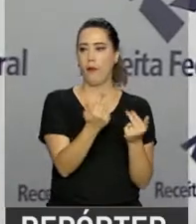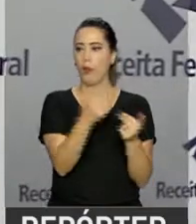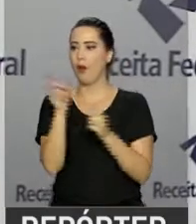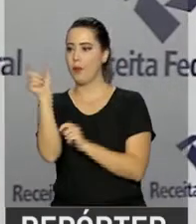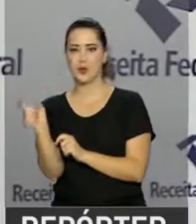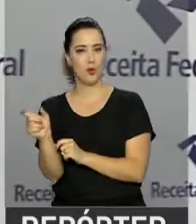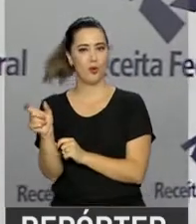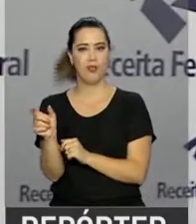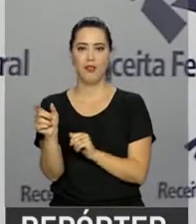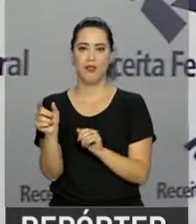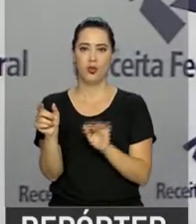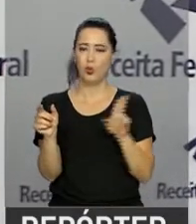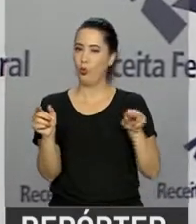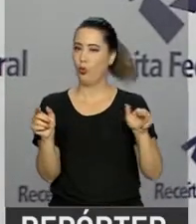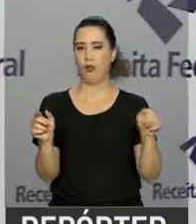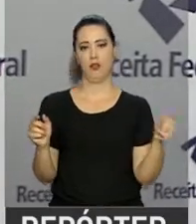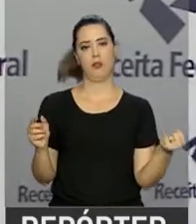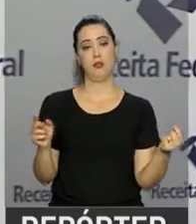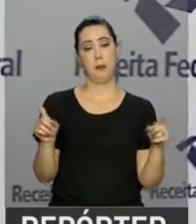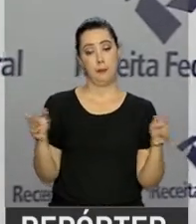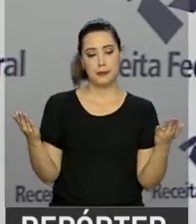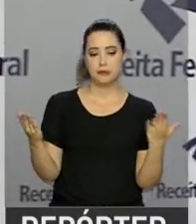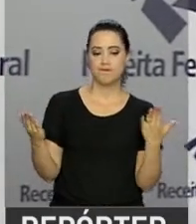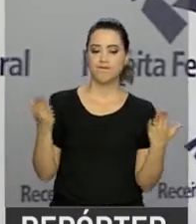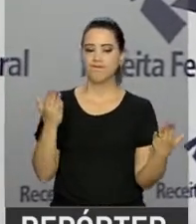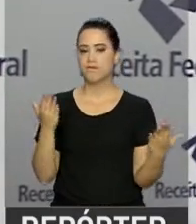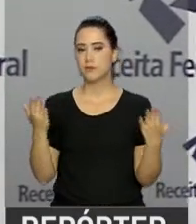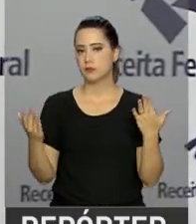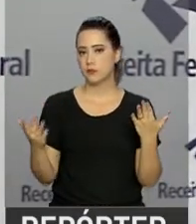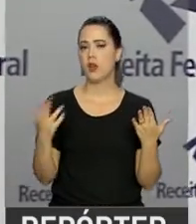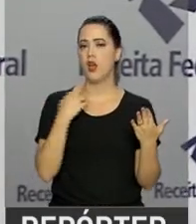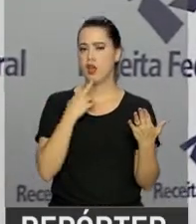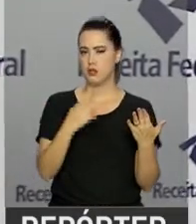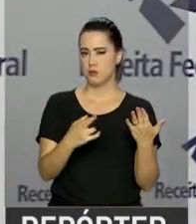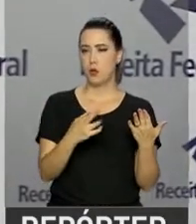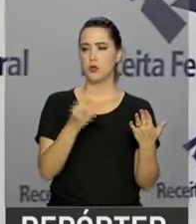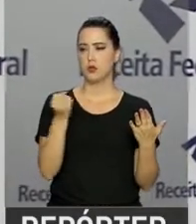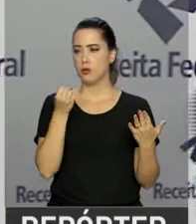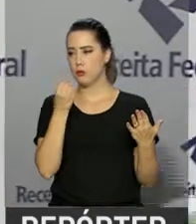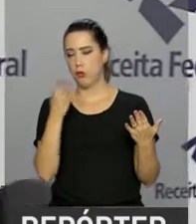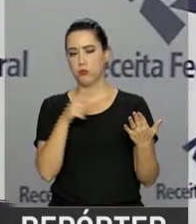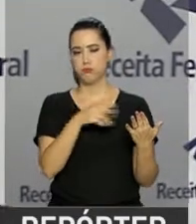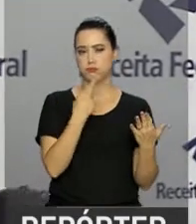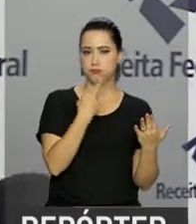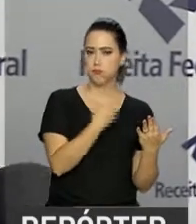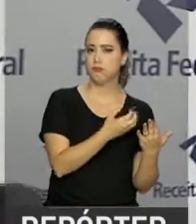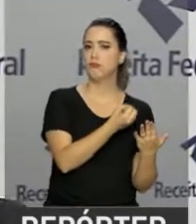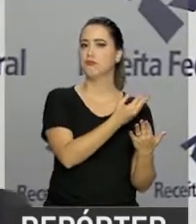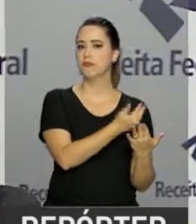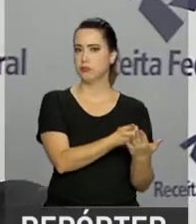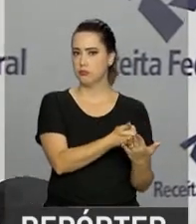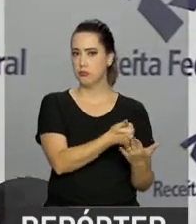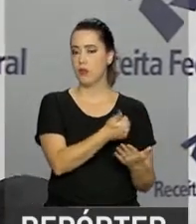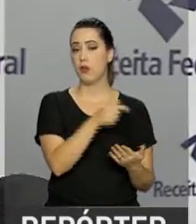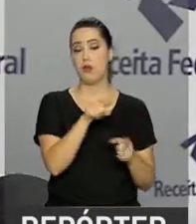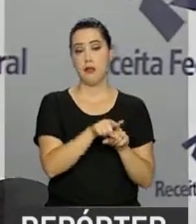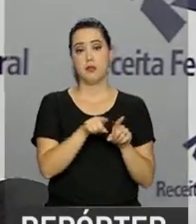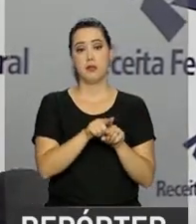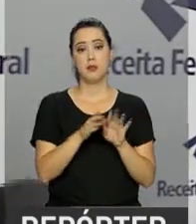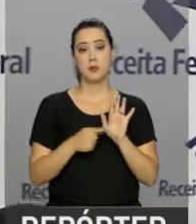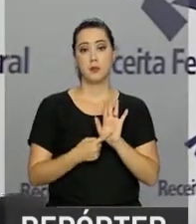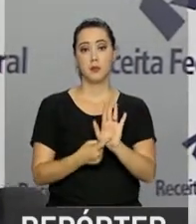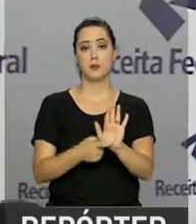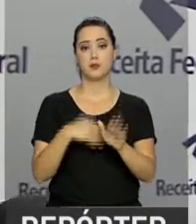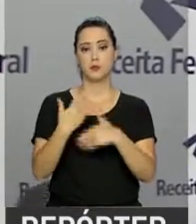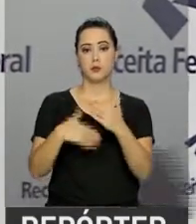o homem nunca vai substituir o ser humano mas o resultado até agora foi muito bom em última análise esse sistema também pode ajudar a